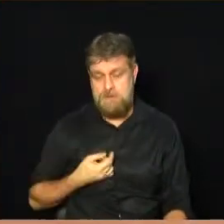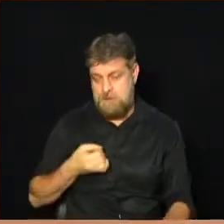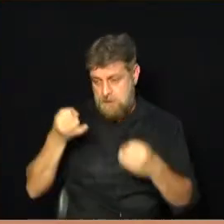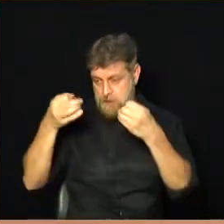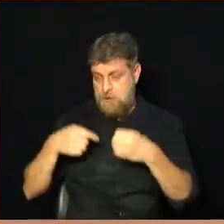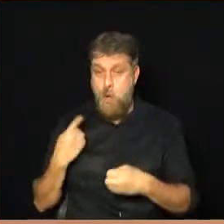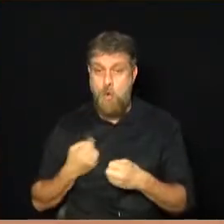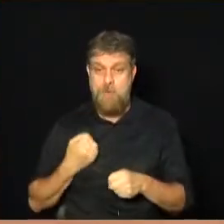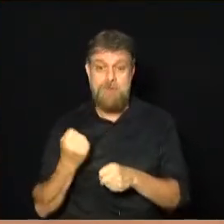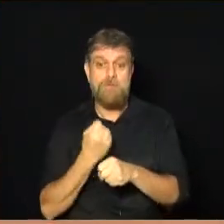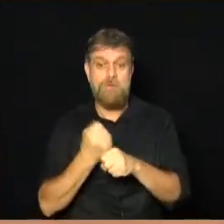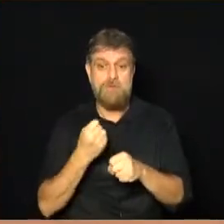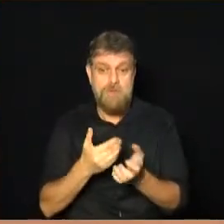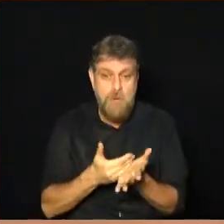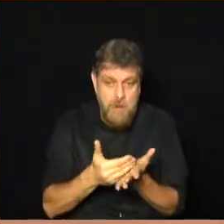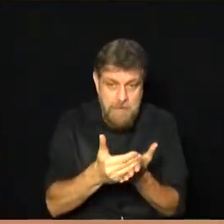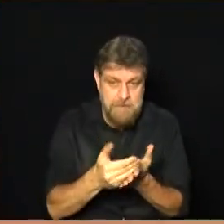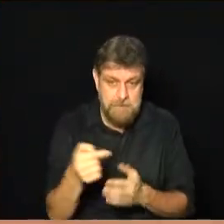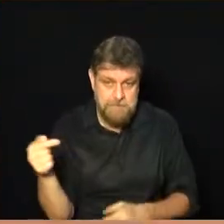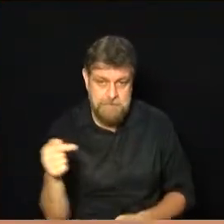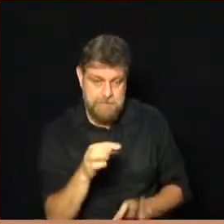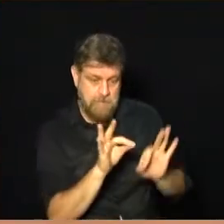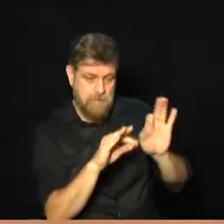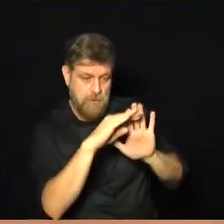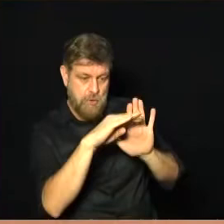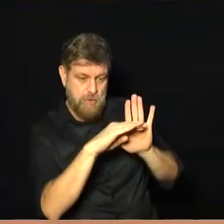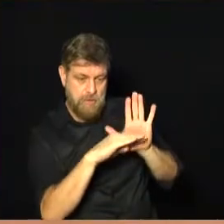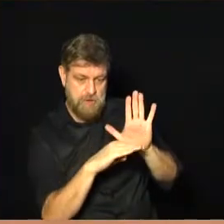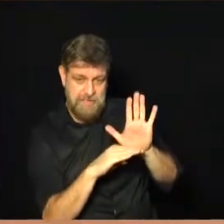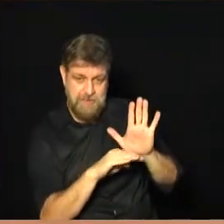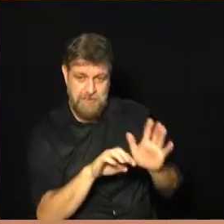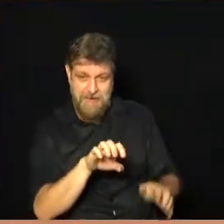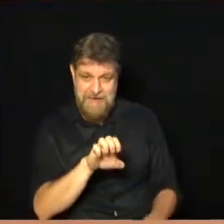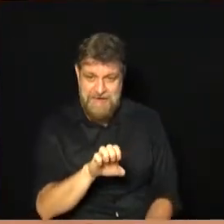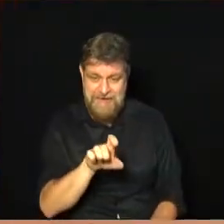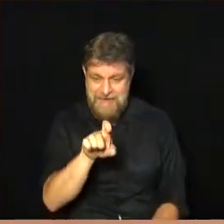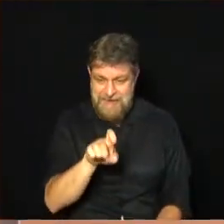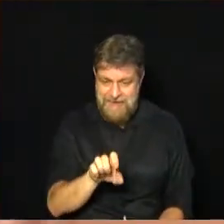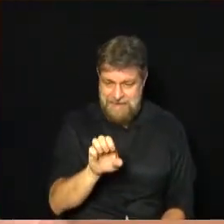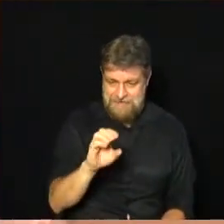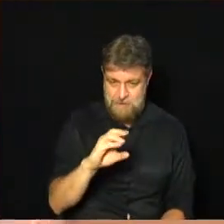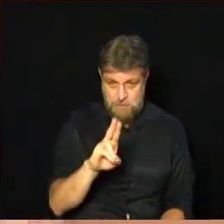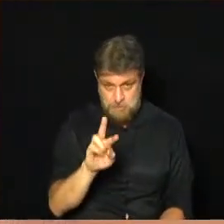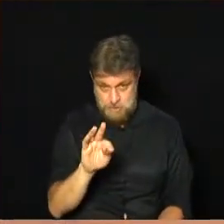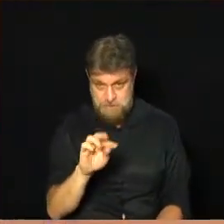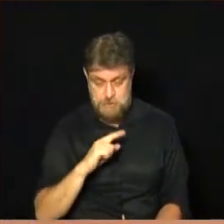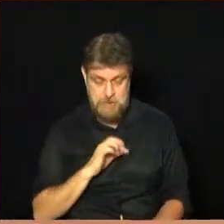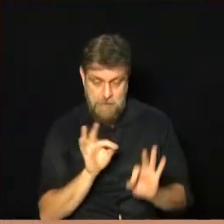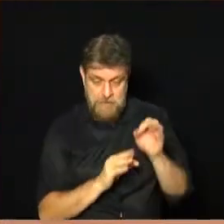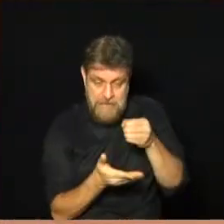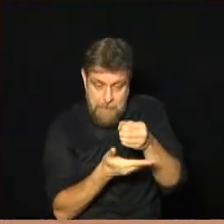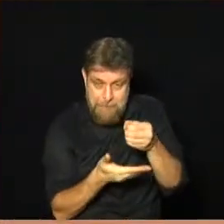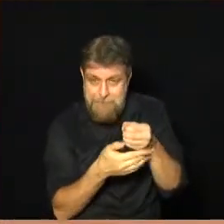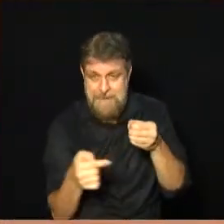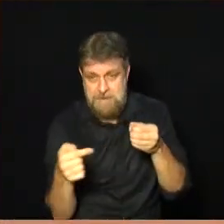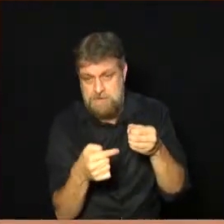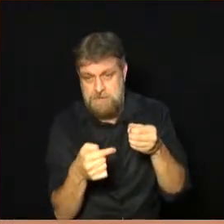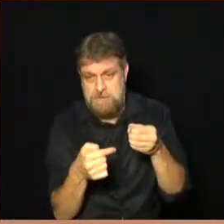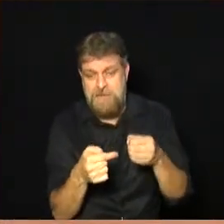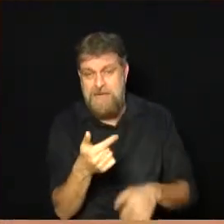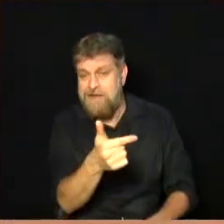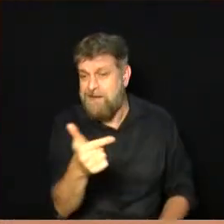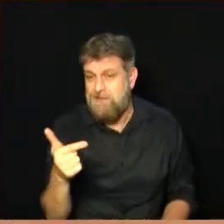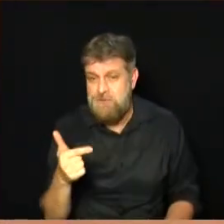início. No projeto executivo, que ele foi oriundo de um projeto básico, ele não previa